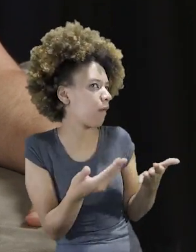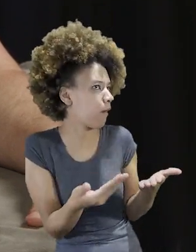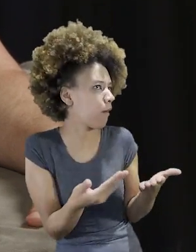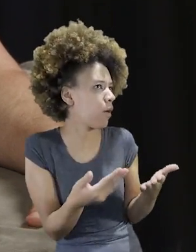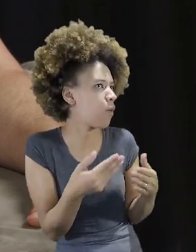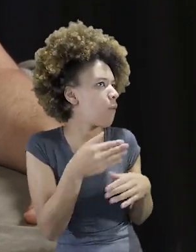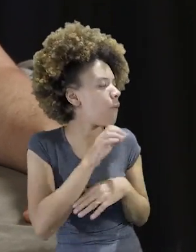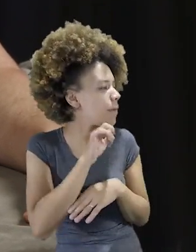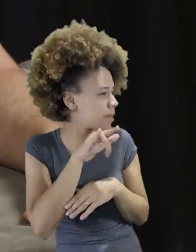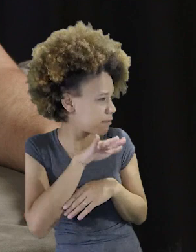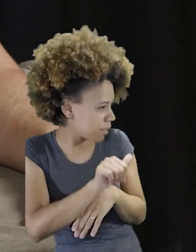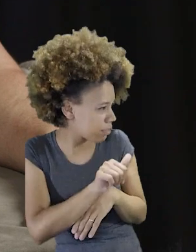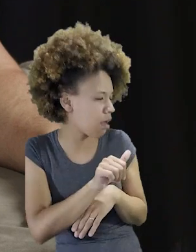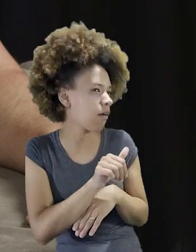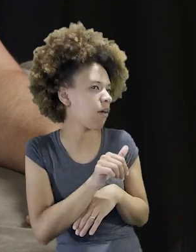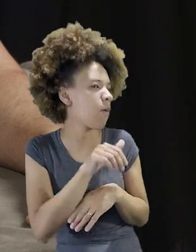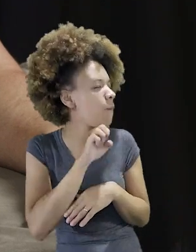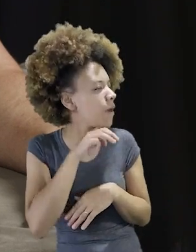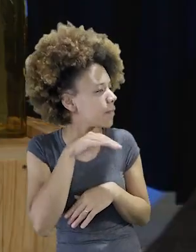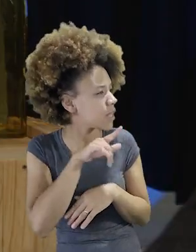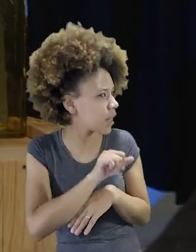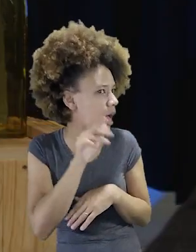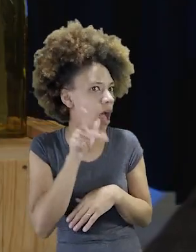foi o que mudou a cena toda